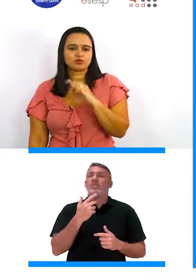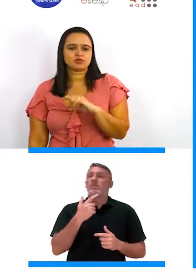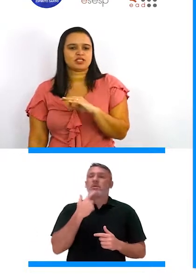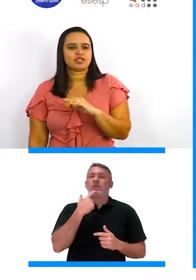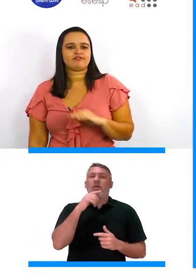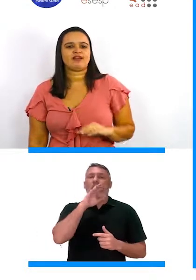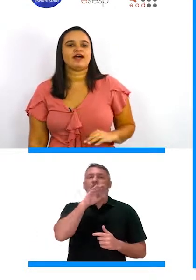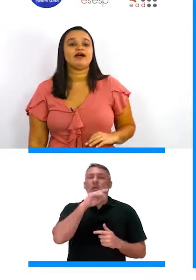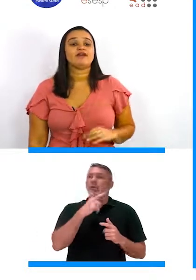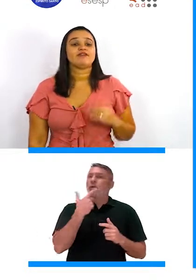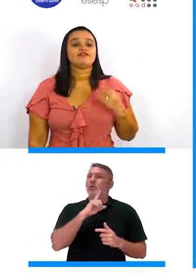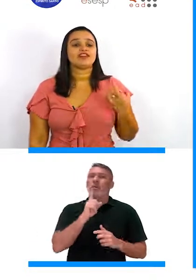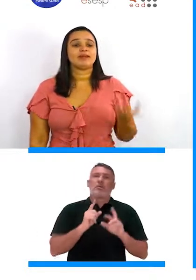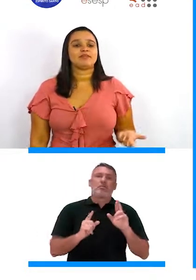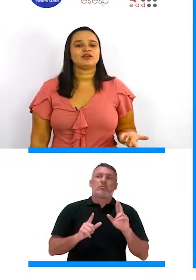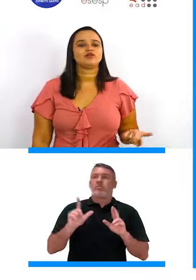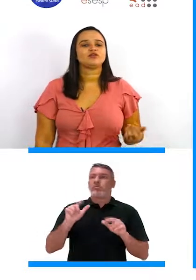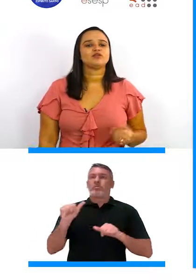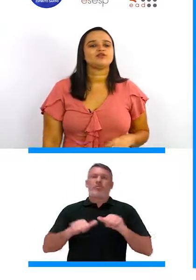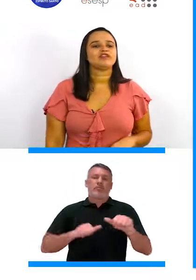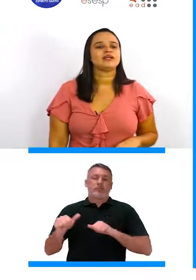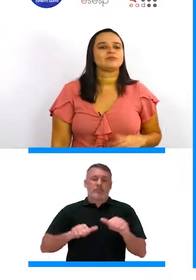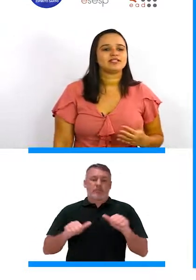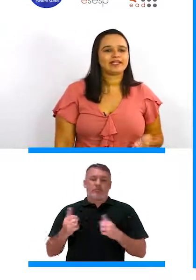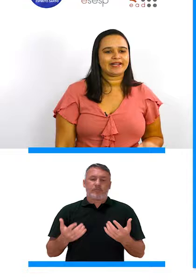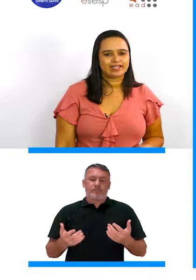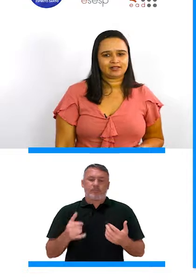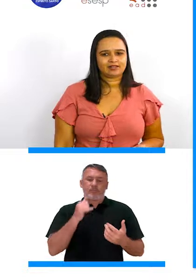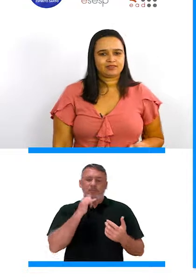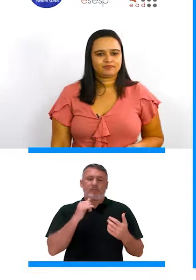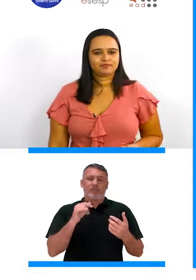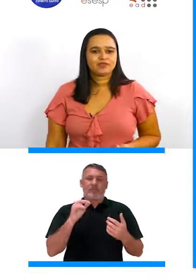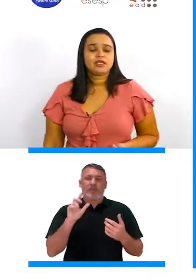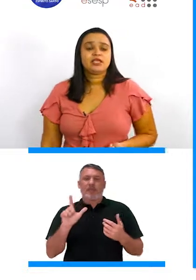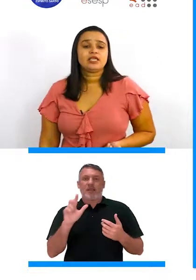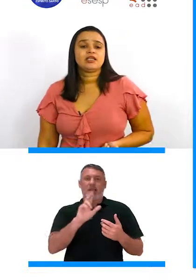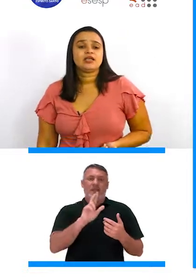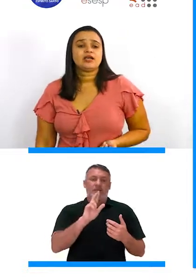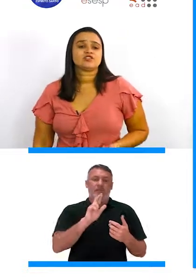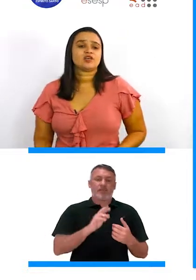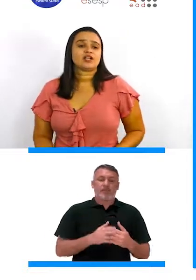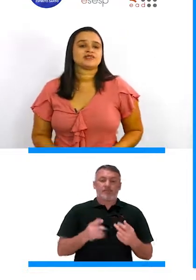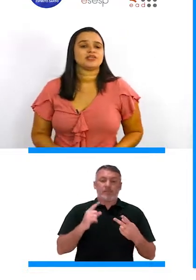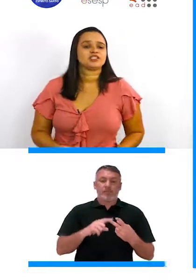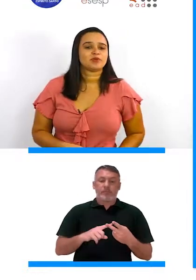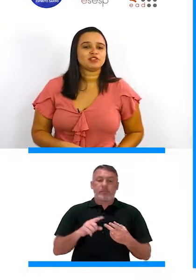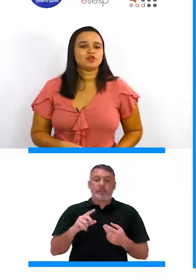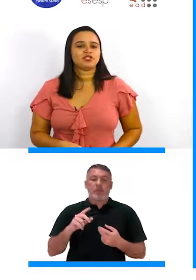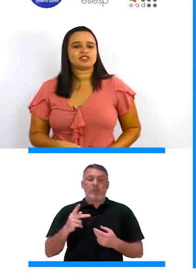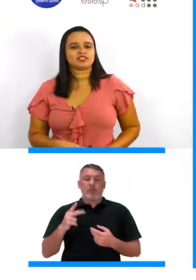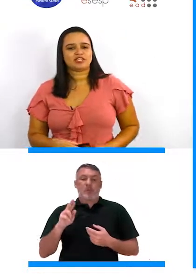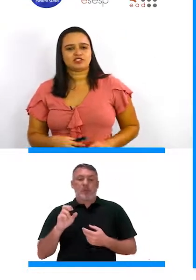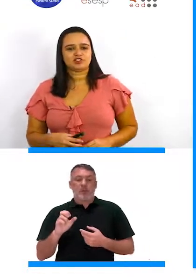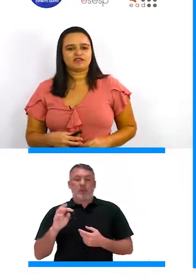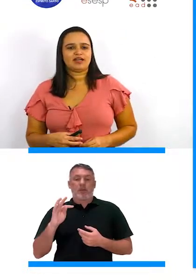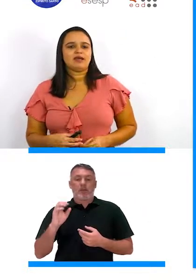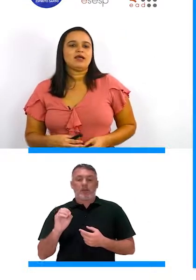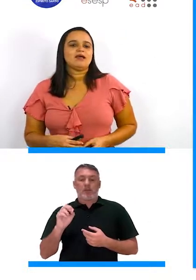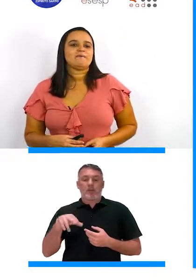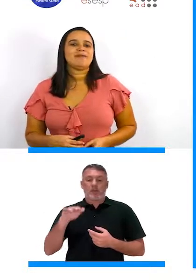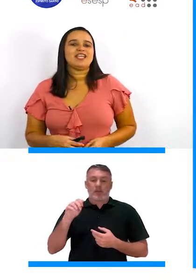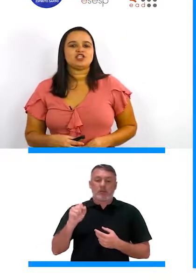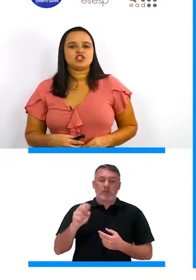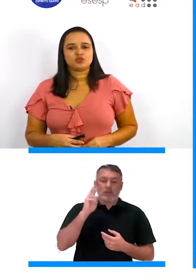que não consegue falar Flamengo ou fala bicicleta, né? E as vogais médias pré-tônicas, né? A gente